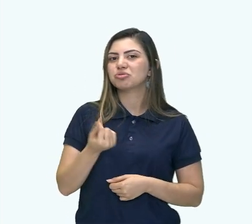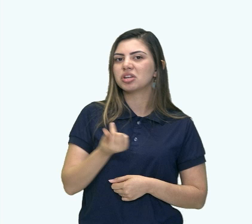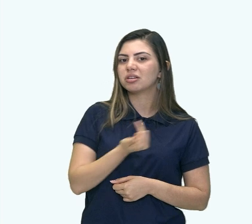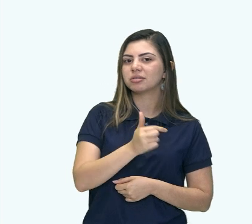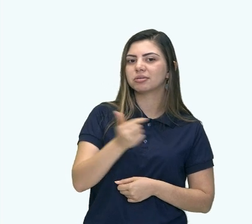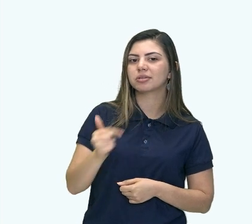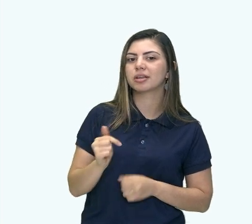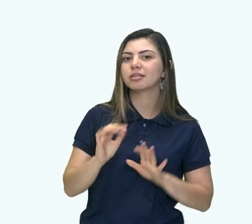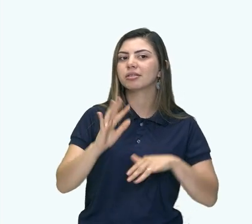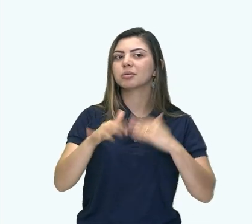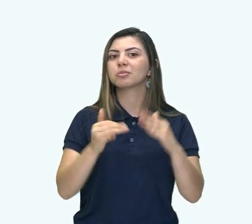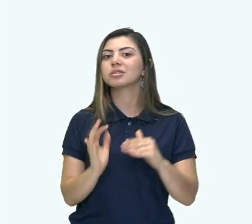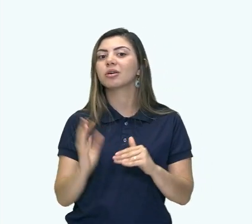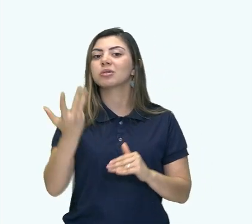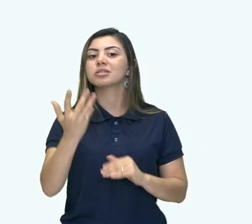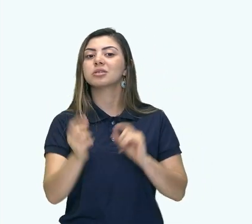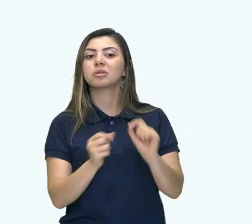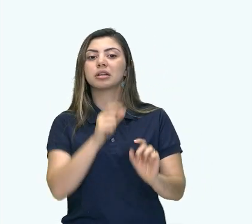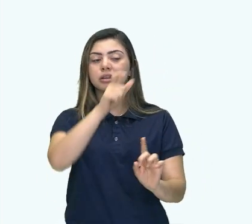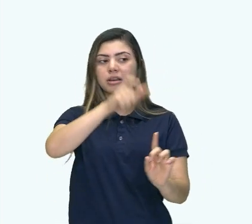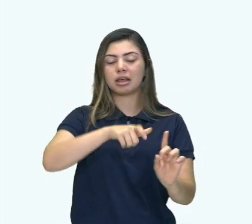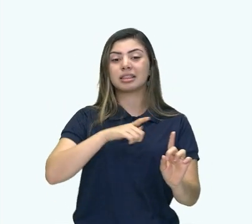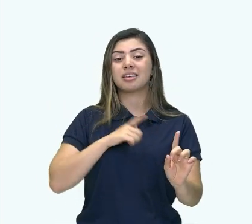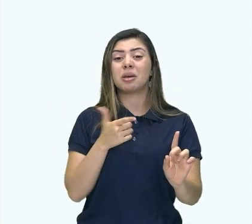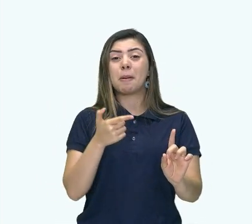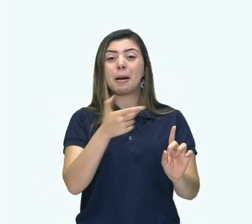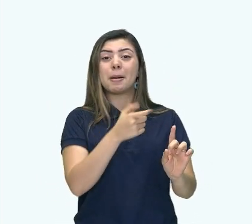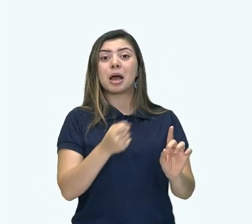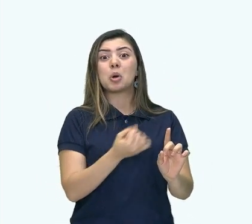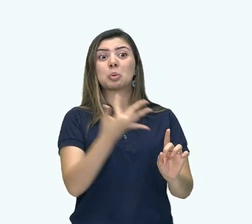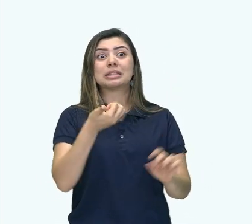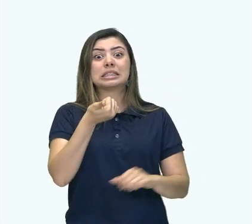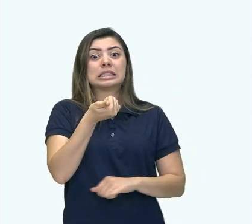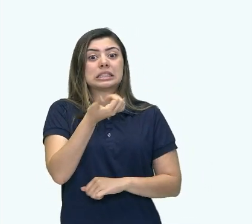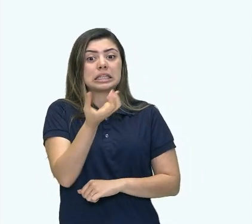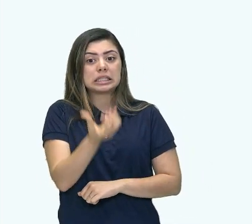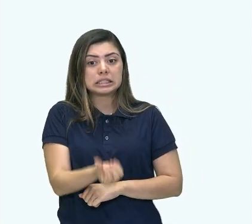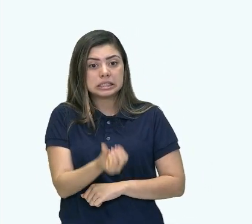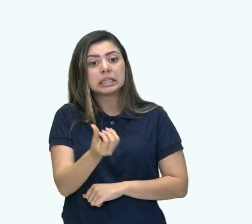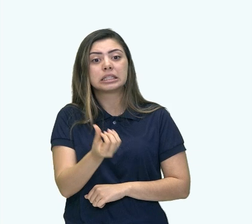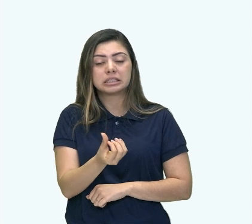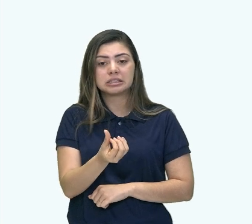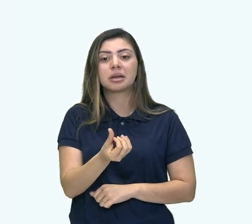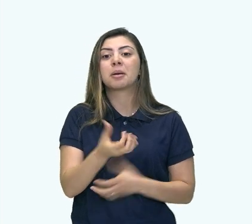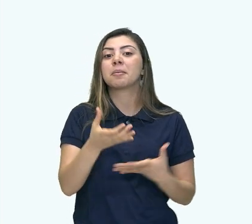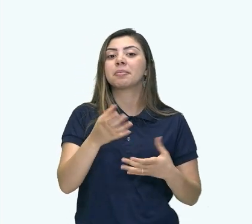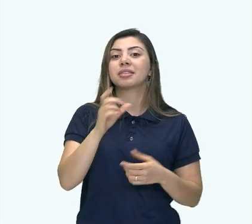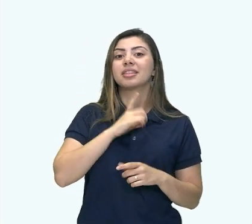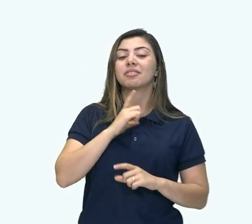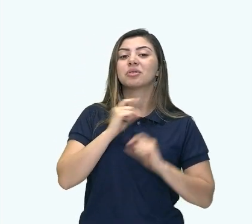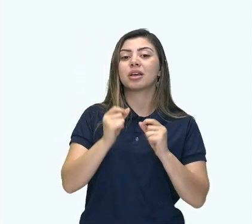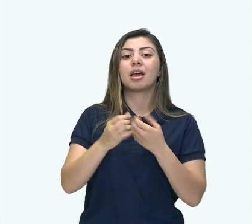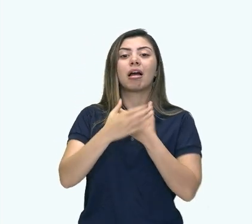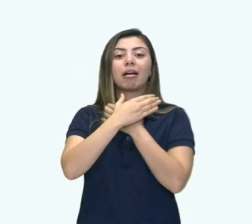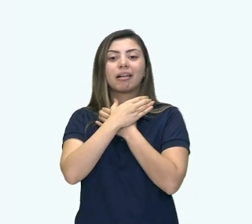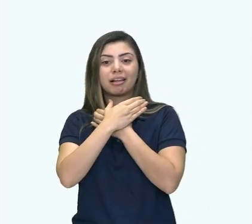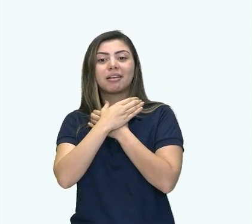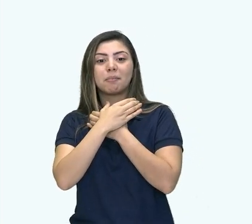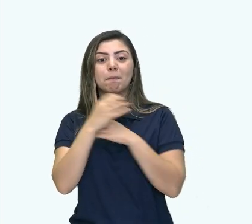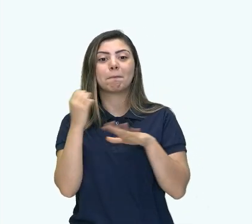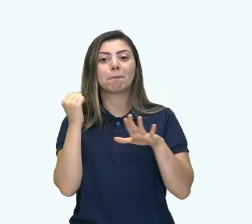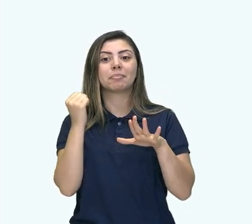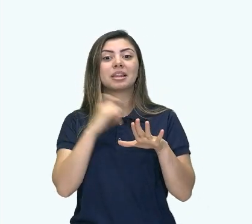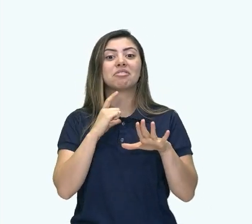que aconteceu com o Bom Crioulo? 16 tiros, pegaram o Vevé e estrangularam. Pior foi com o tripé,